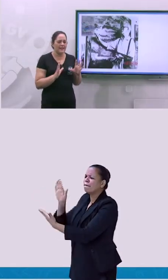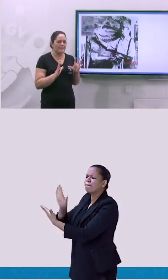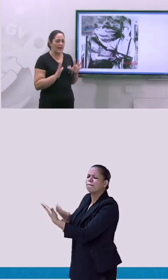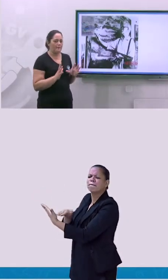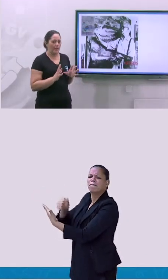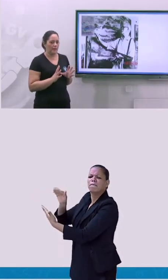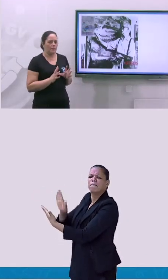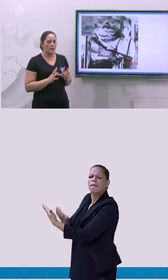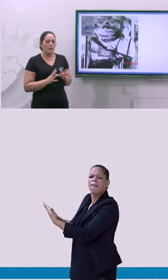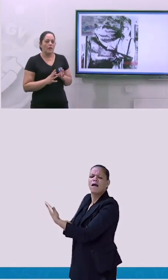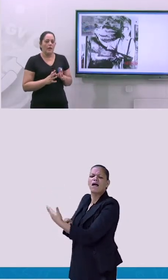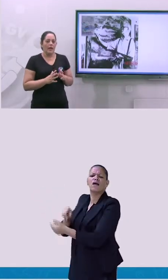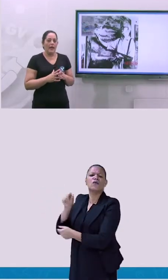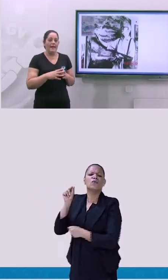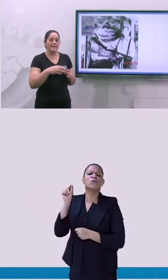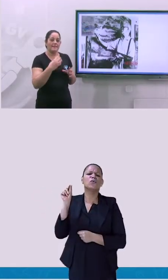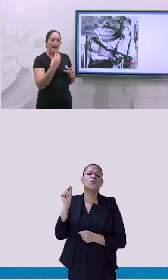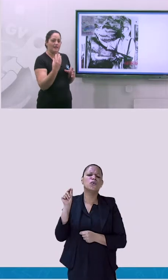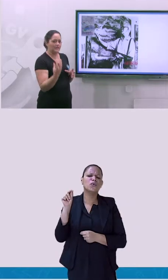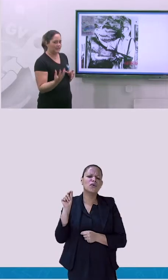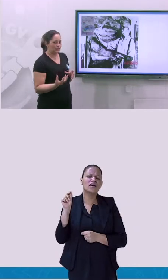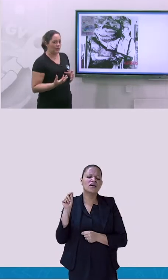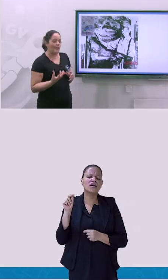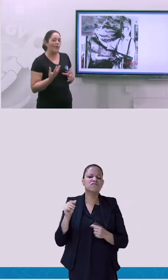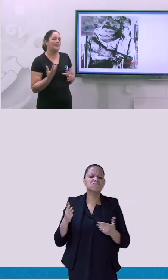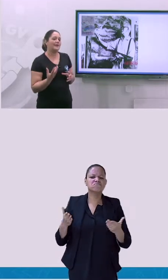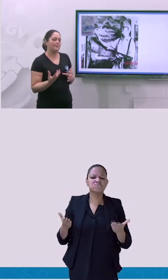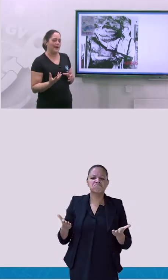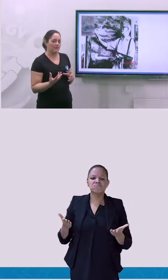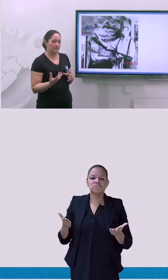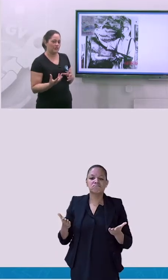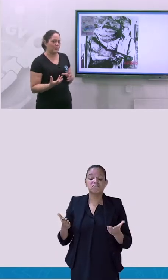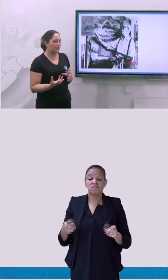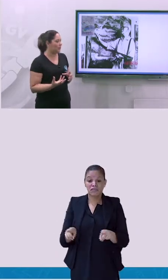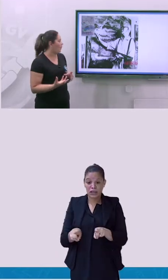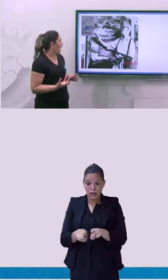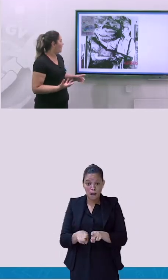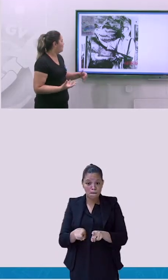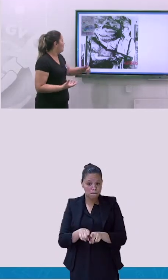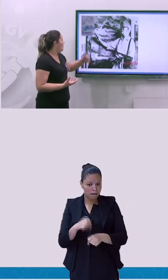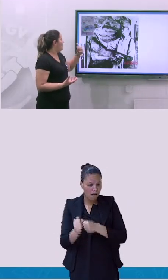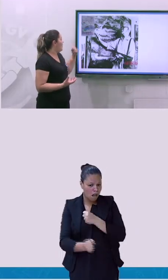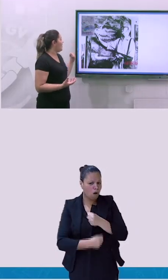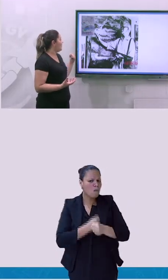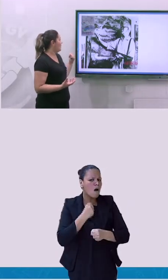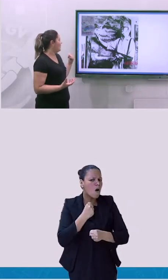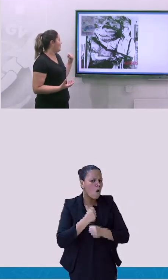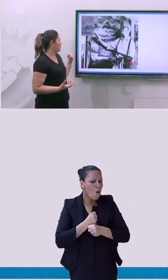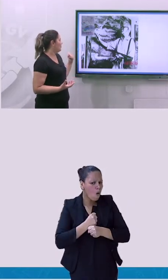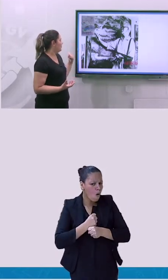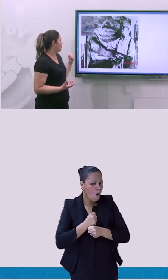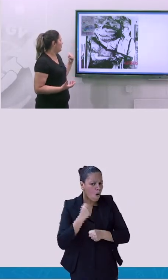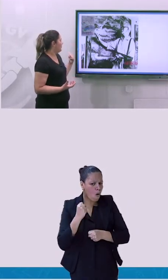vamos analisar bem. Ele está diante de uma outra imagem, de um outro quadro,